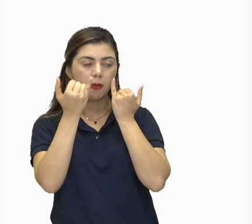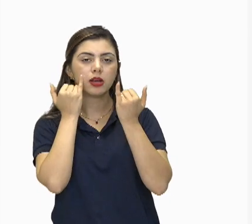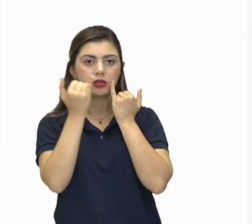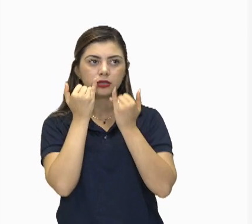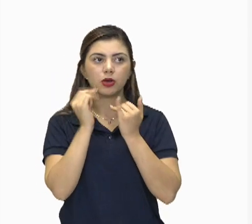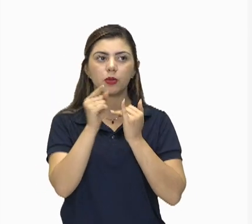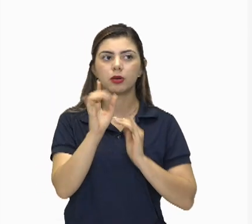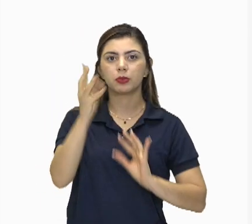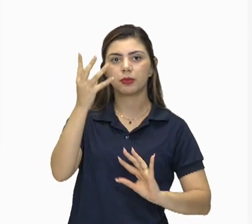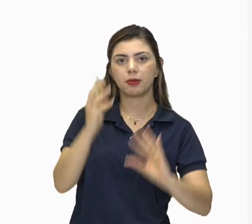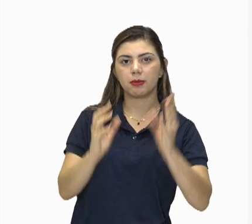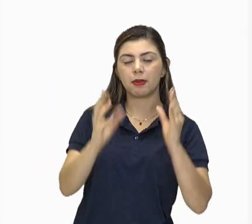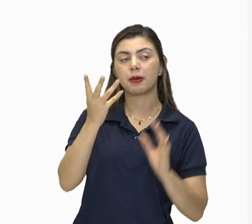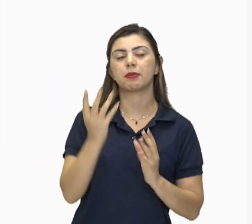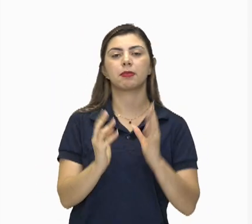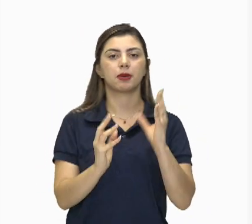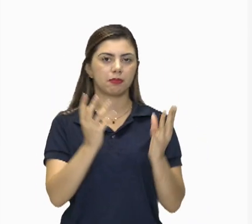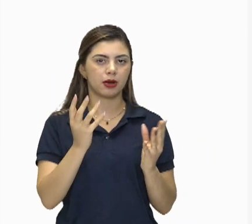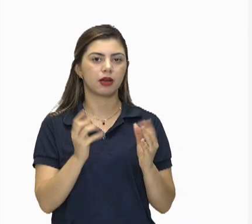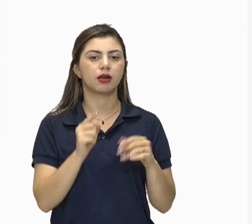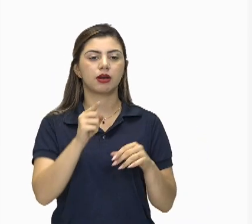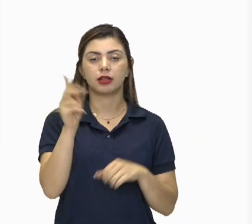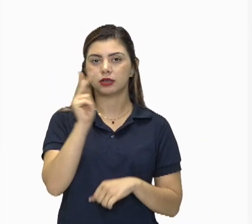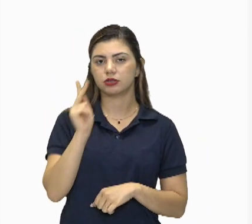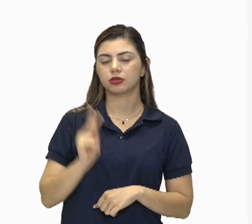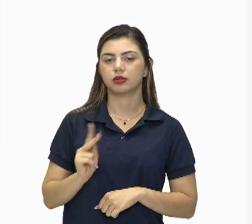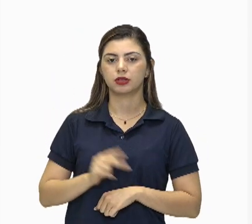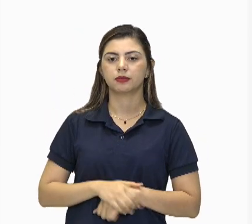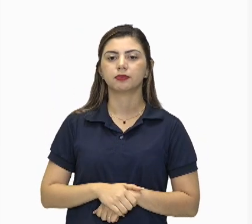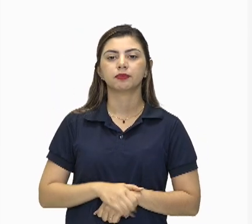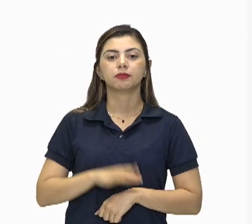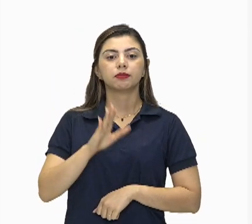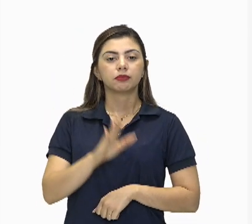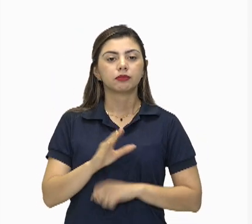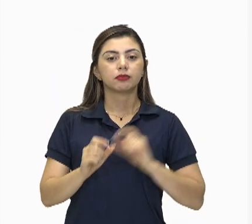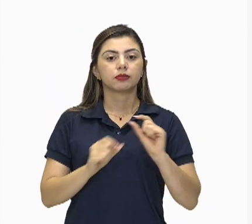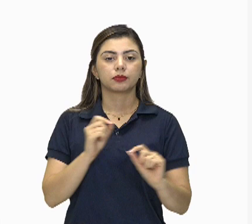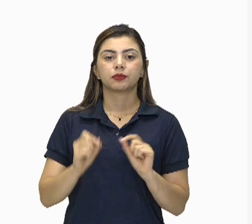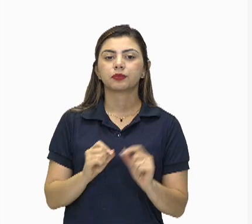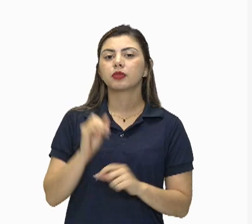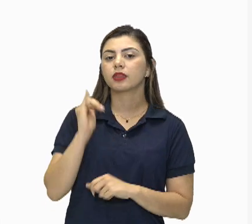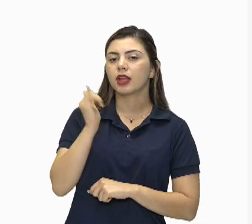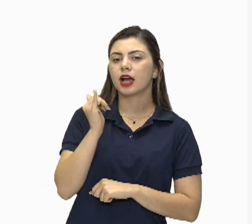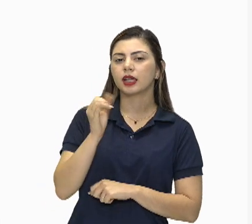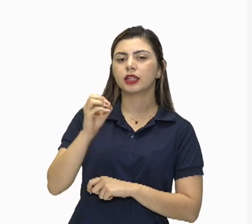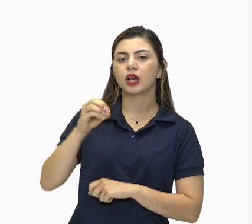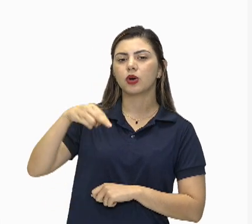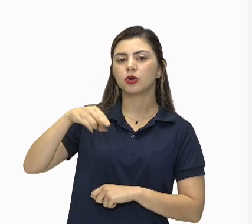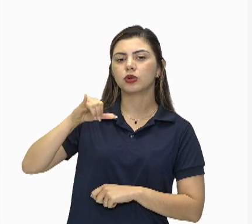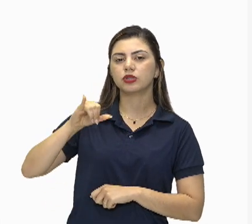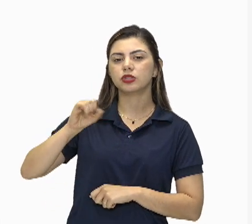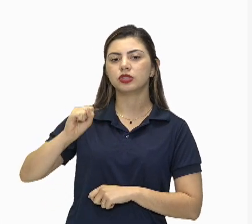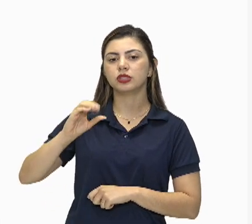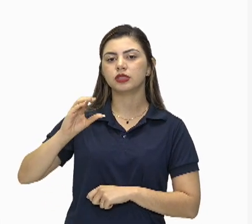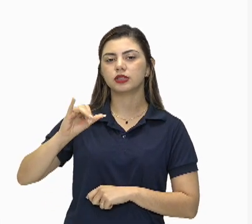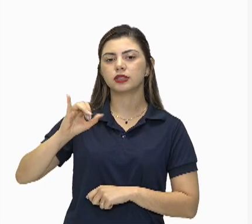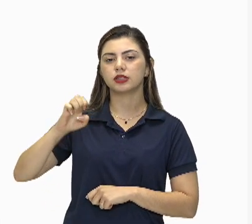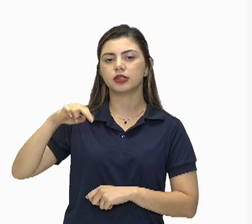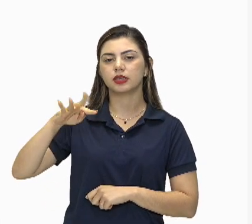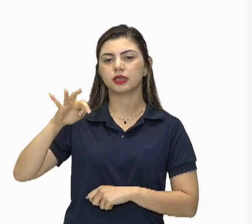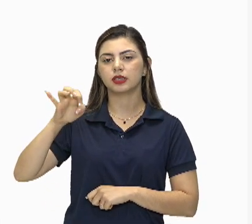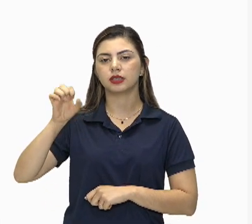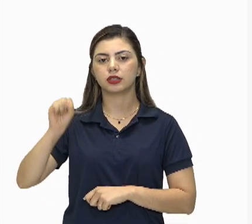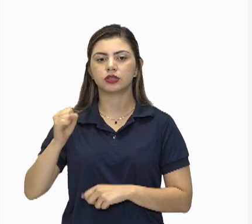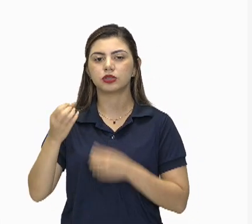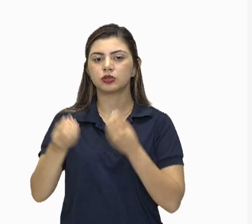né, privilegiadas sobre a história. Já os narradores oniscientes, neutro e intruso, conseguem